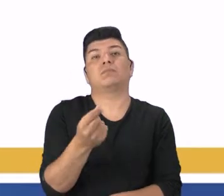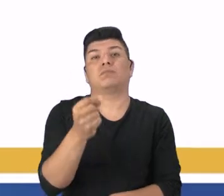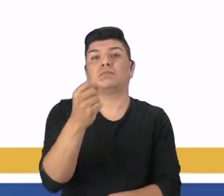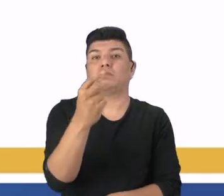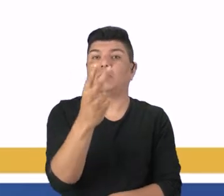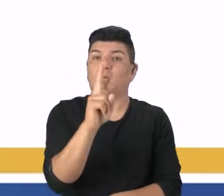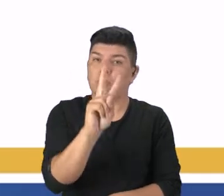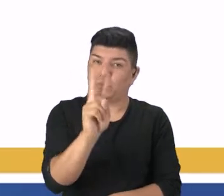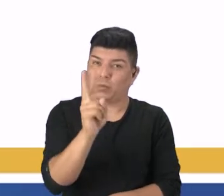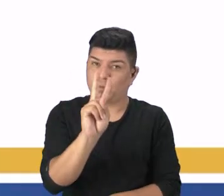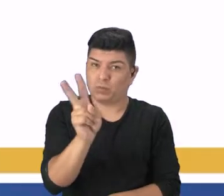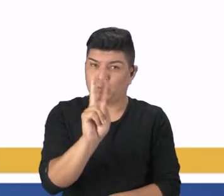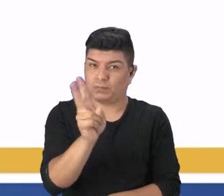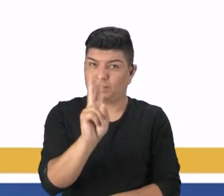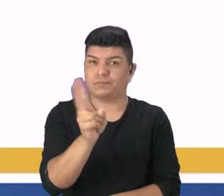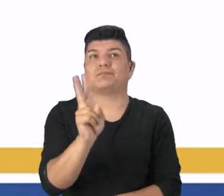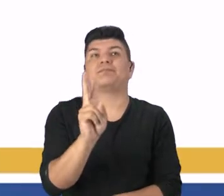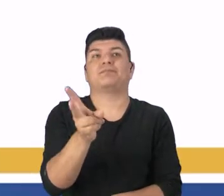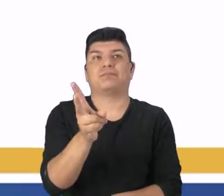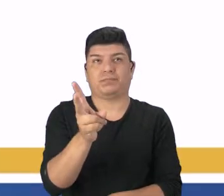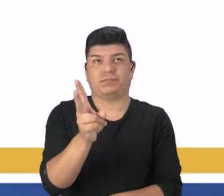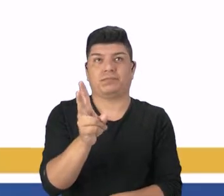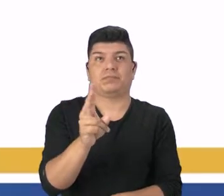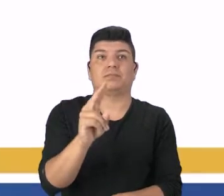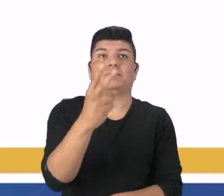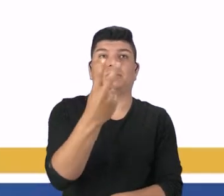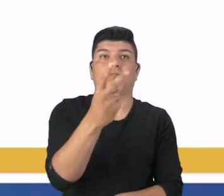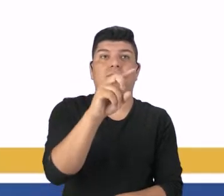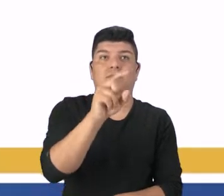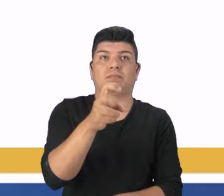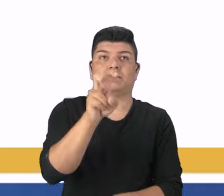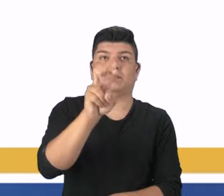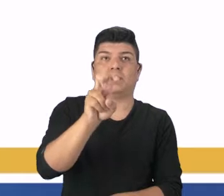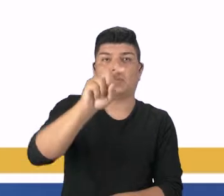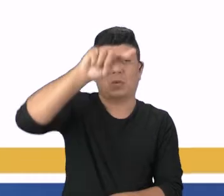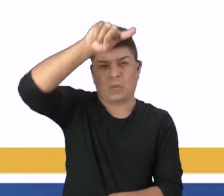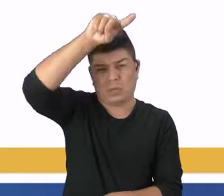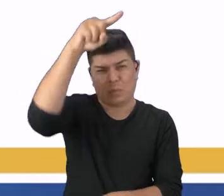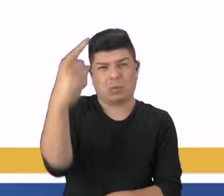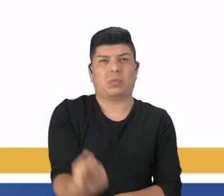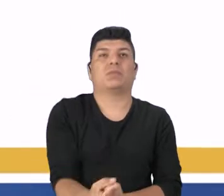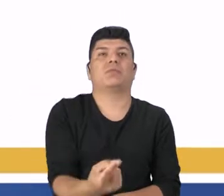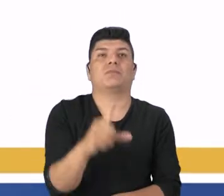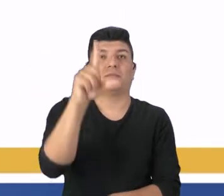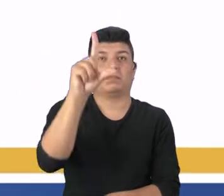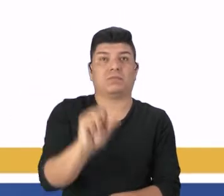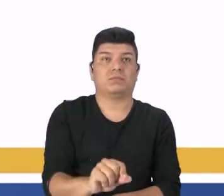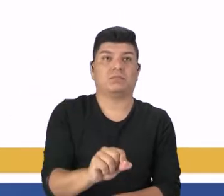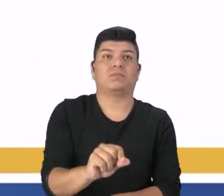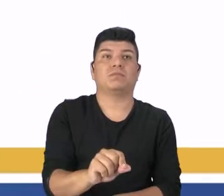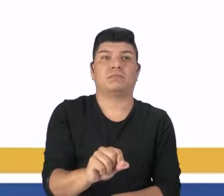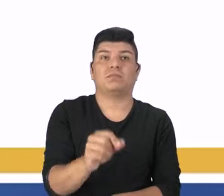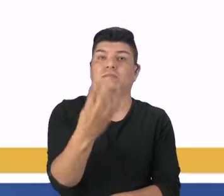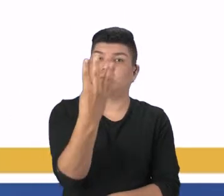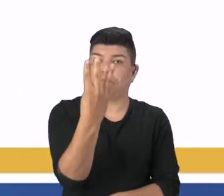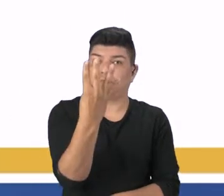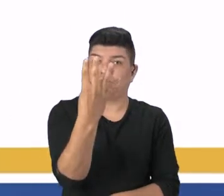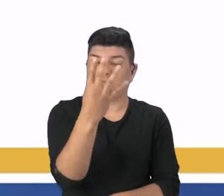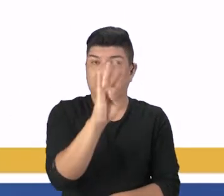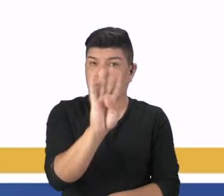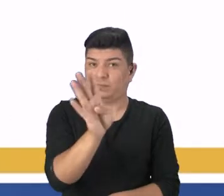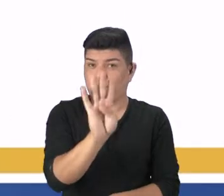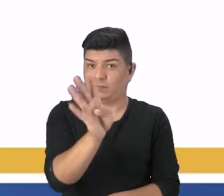de R$ 2, e cerca de 2,5 bilhões vivem com menos de $2 por dia, menos de